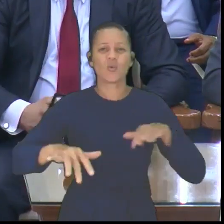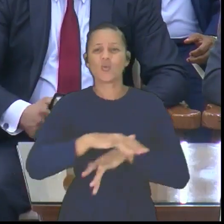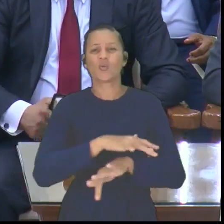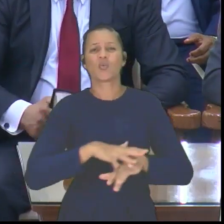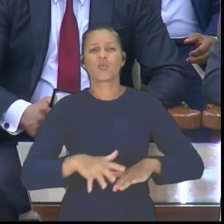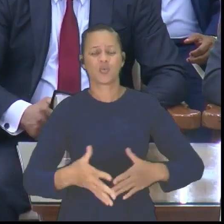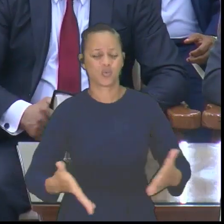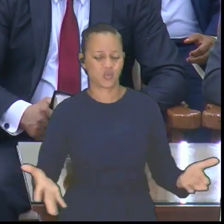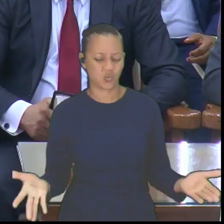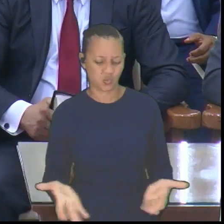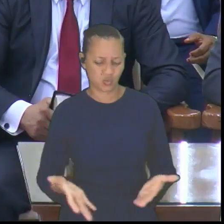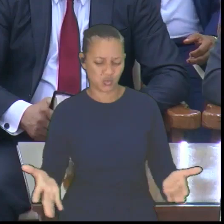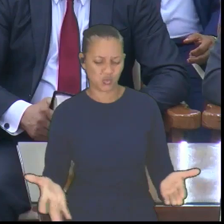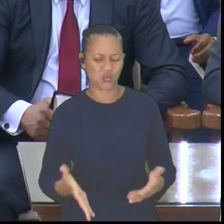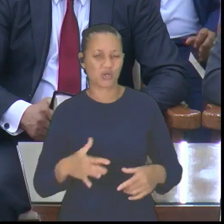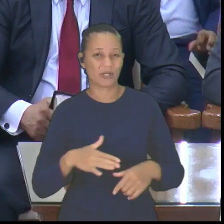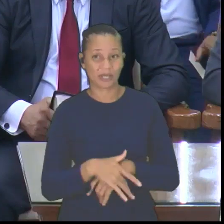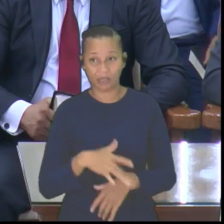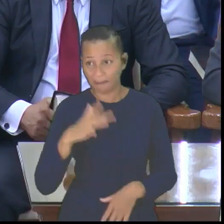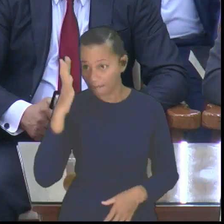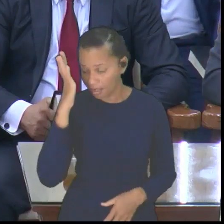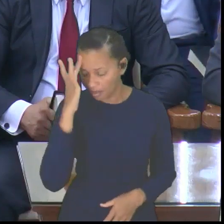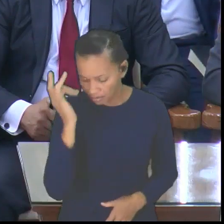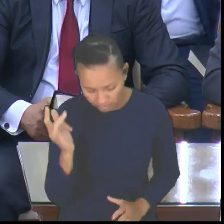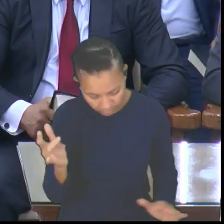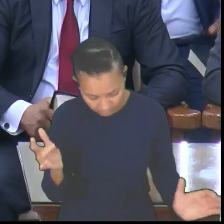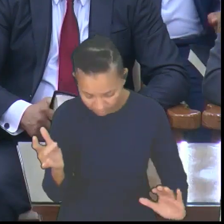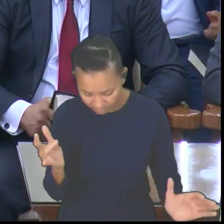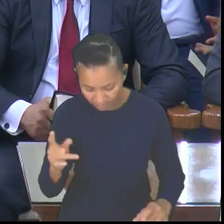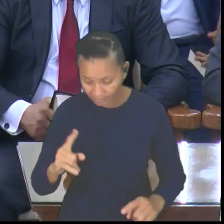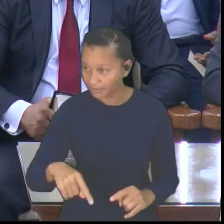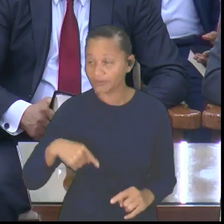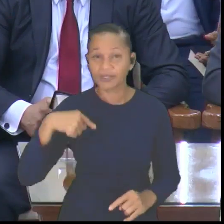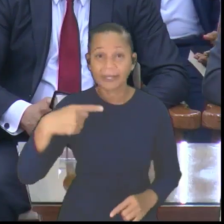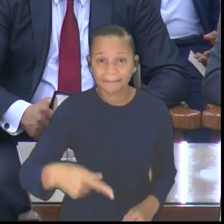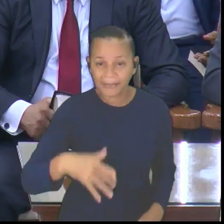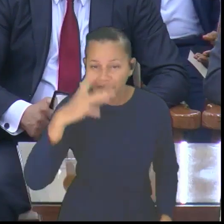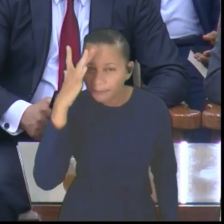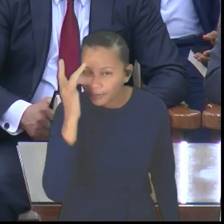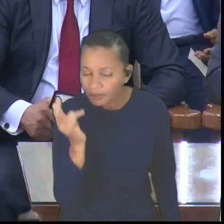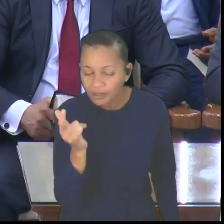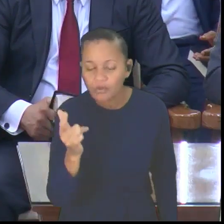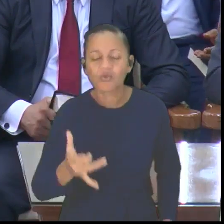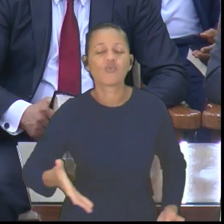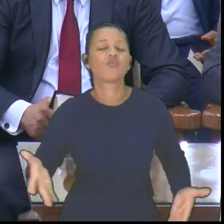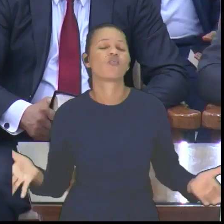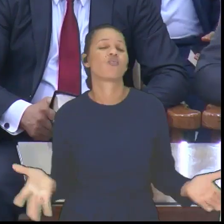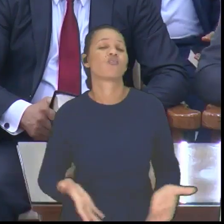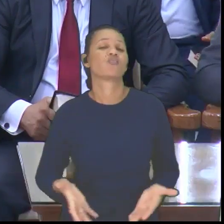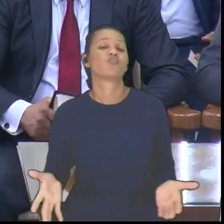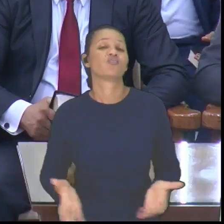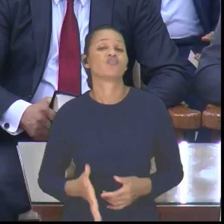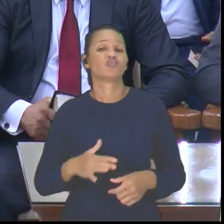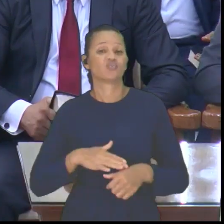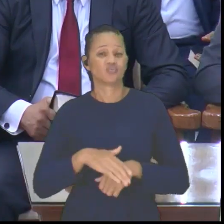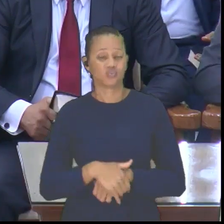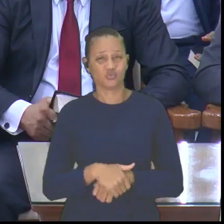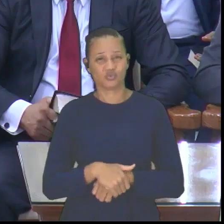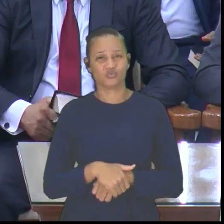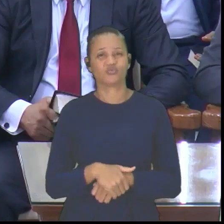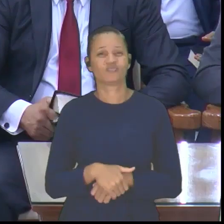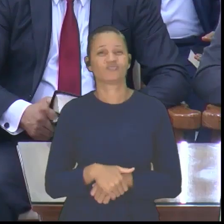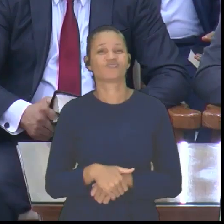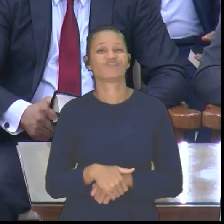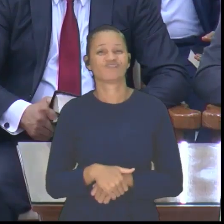esta, não é amanhã, nem depois de amanhã, será esta